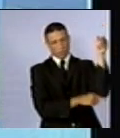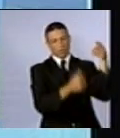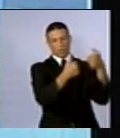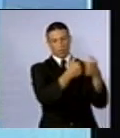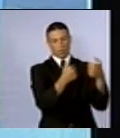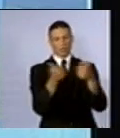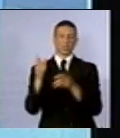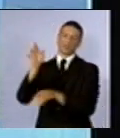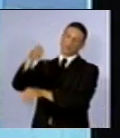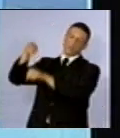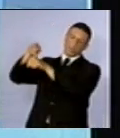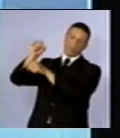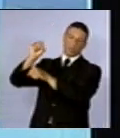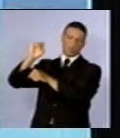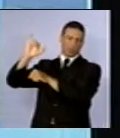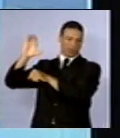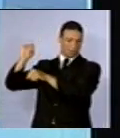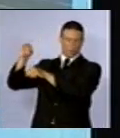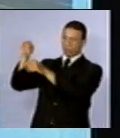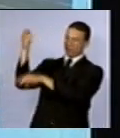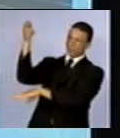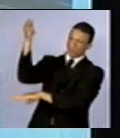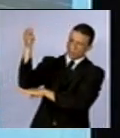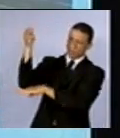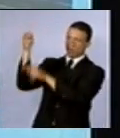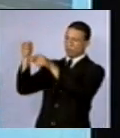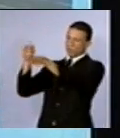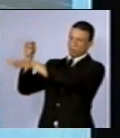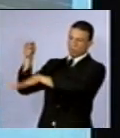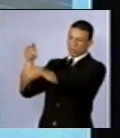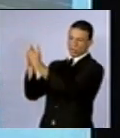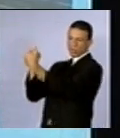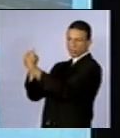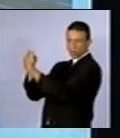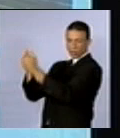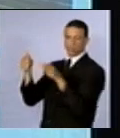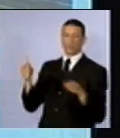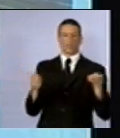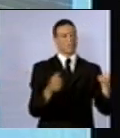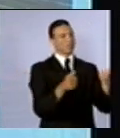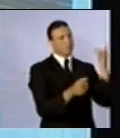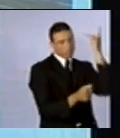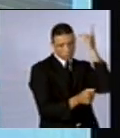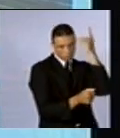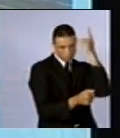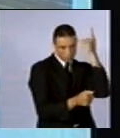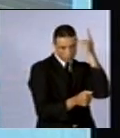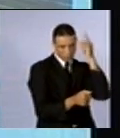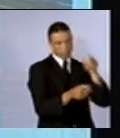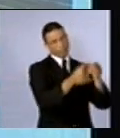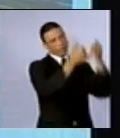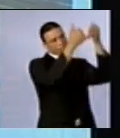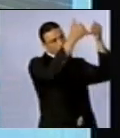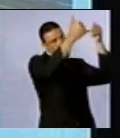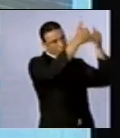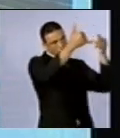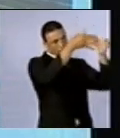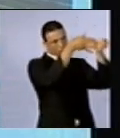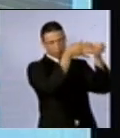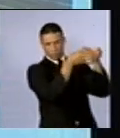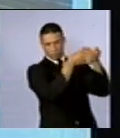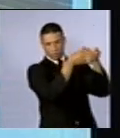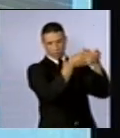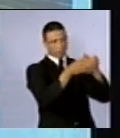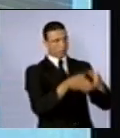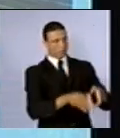cidade de Zurique, com uma linha de transmissão de inserção urbana, e aqui uma linha de transmissão em São Paulo, próximo à